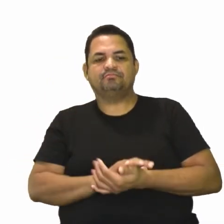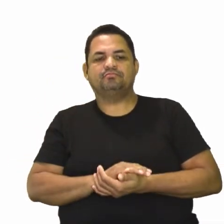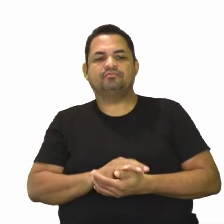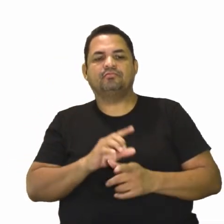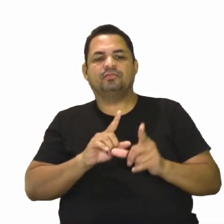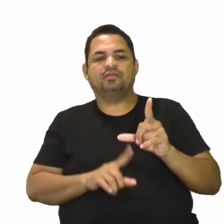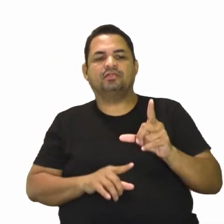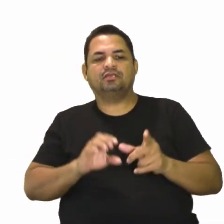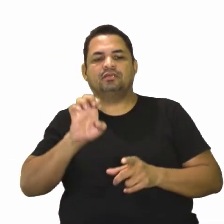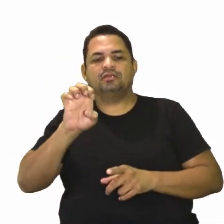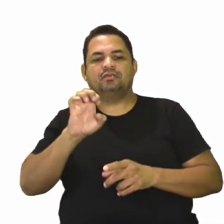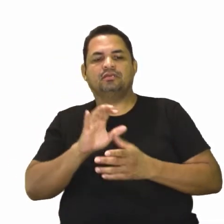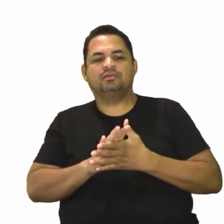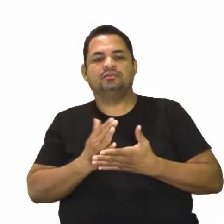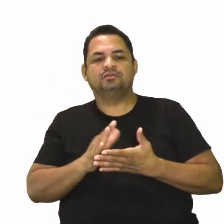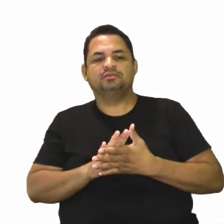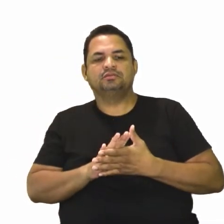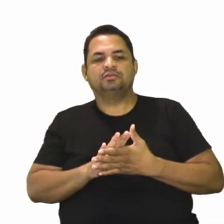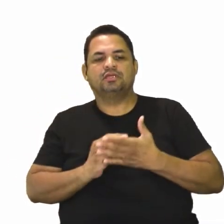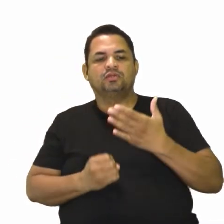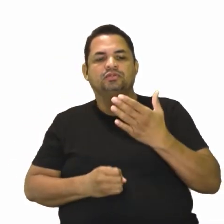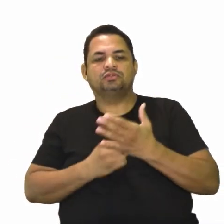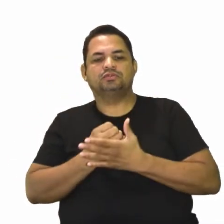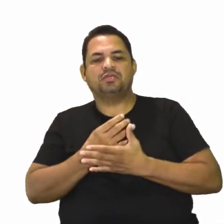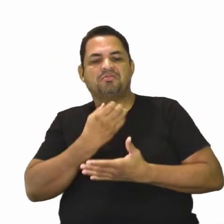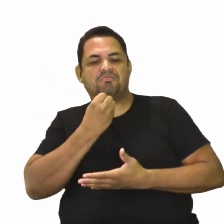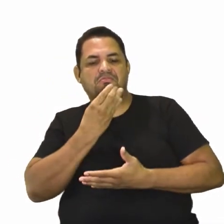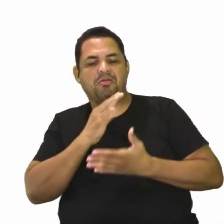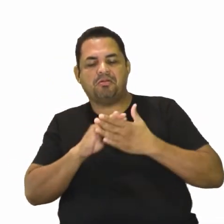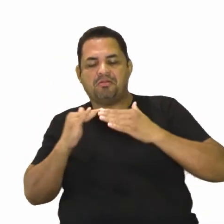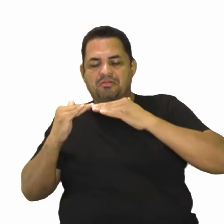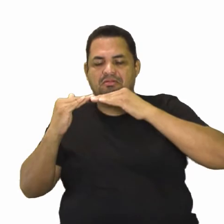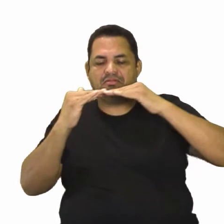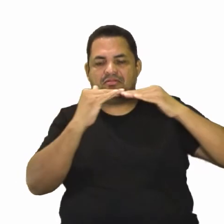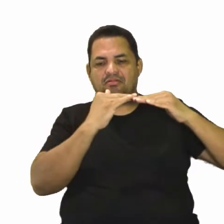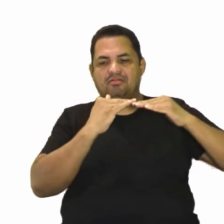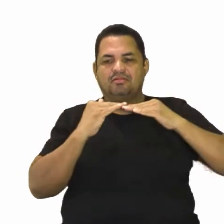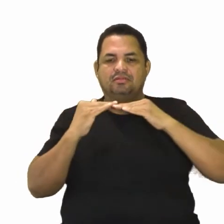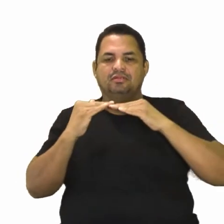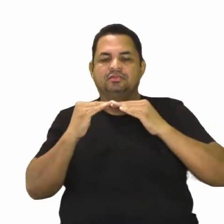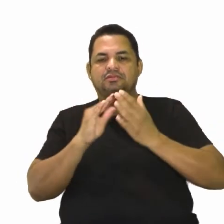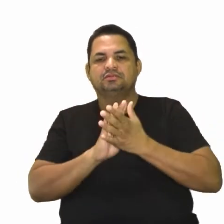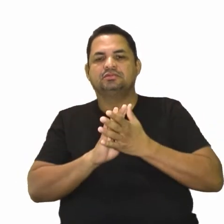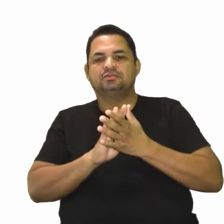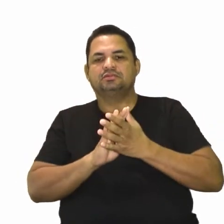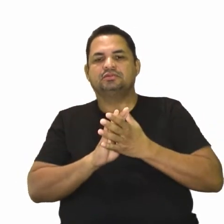E, gerou só prosperidade e igualdade social.